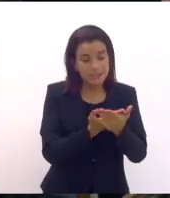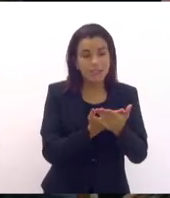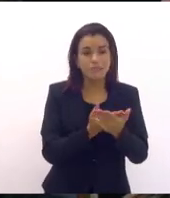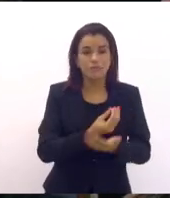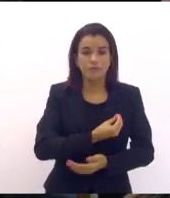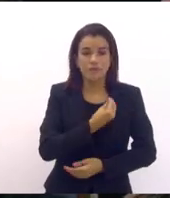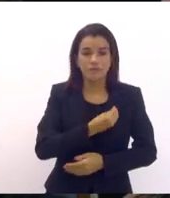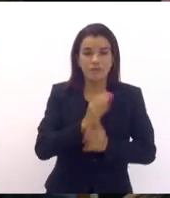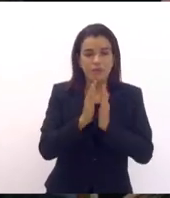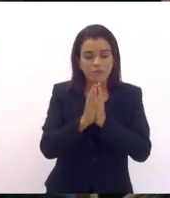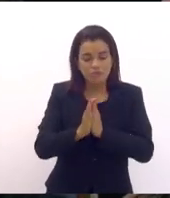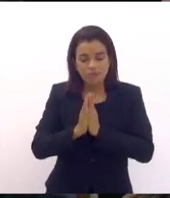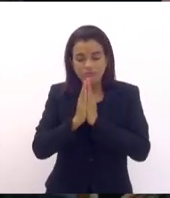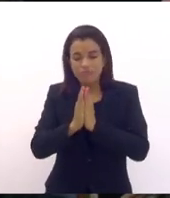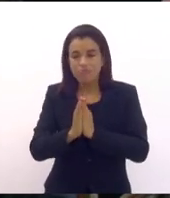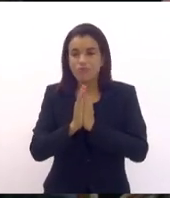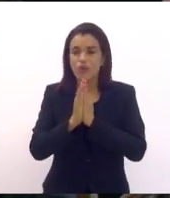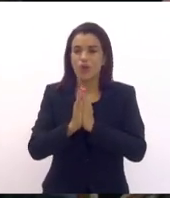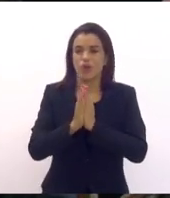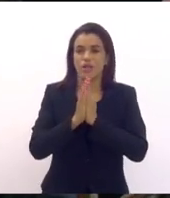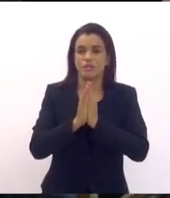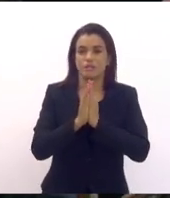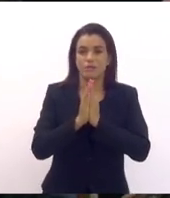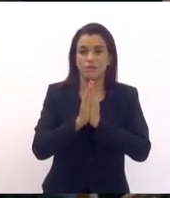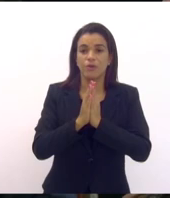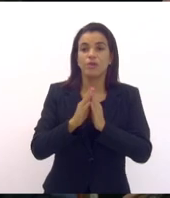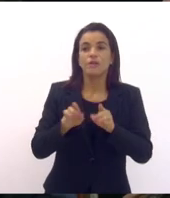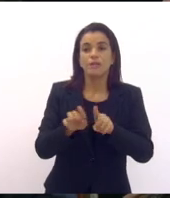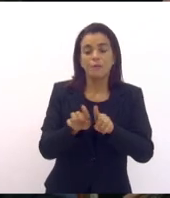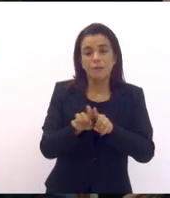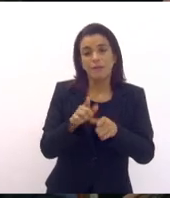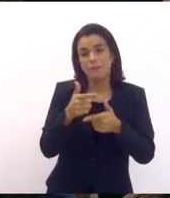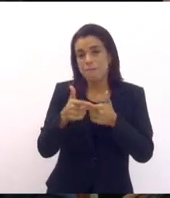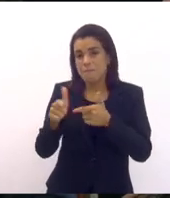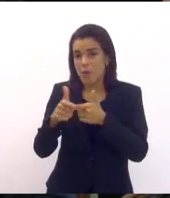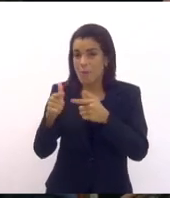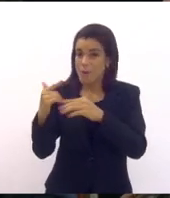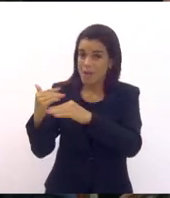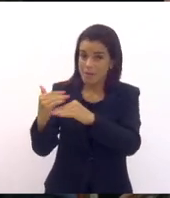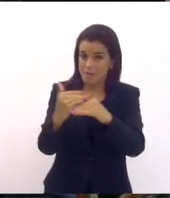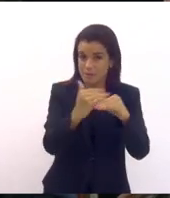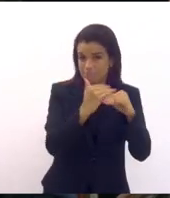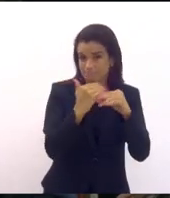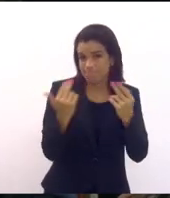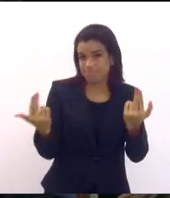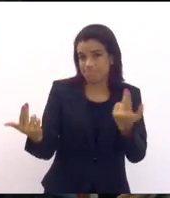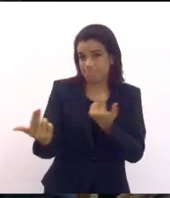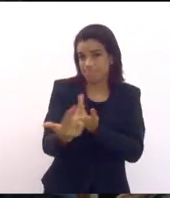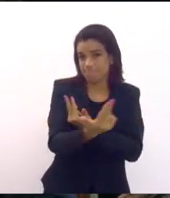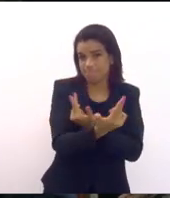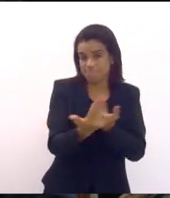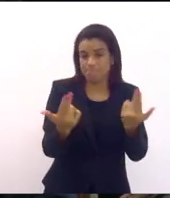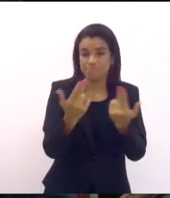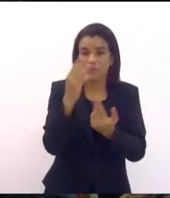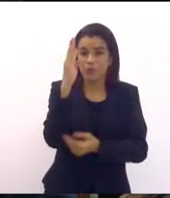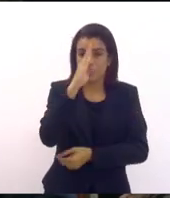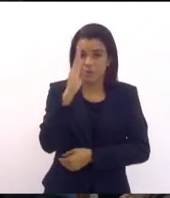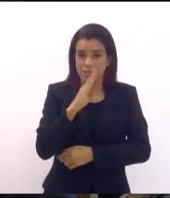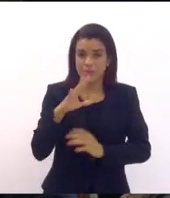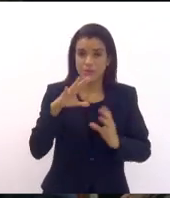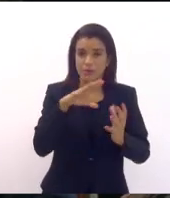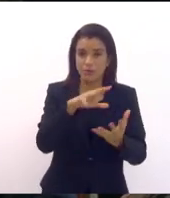que cada um tem dentro da sua própria realidade nós temos problemas comuns na cidade no estado no Brasil e no mundo